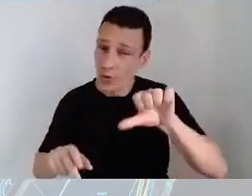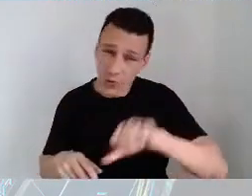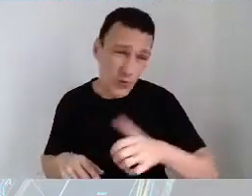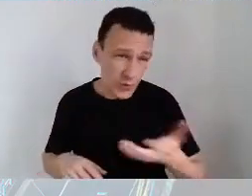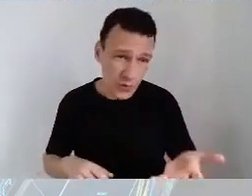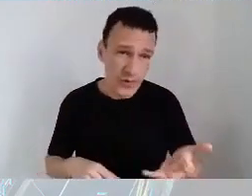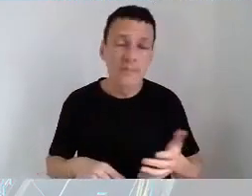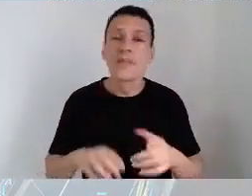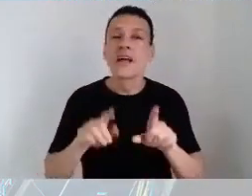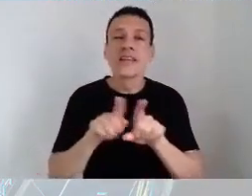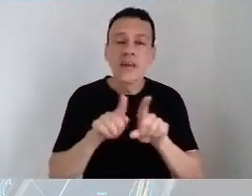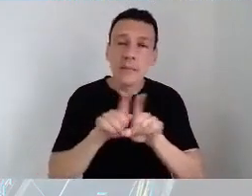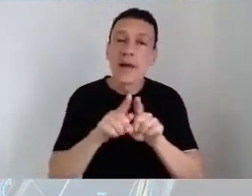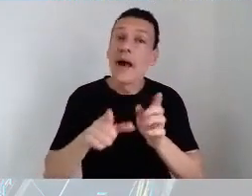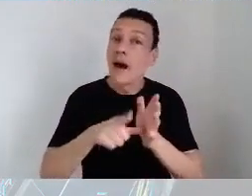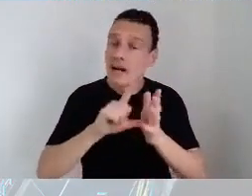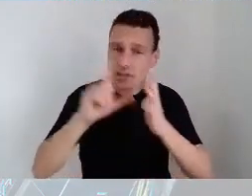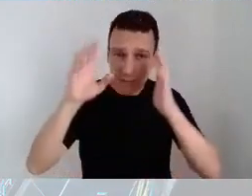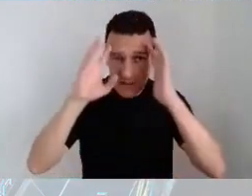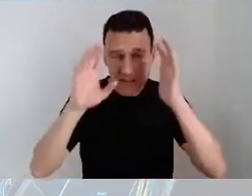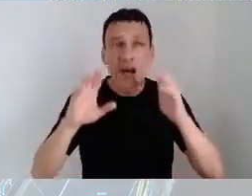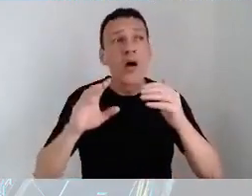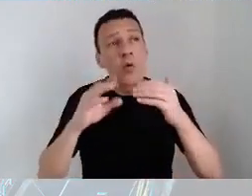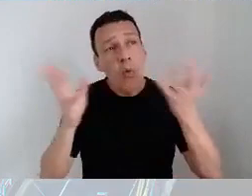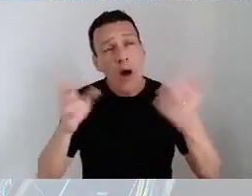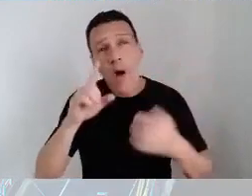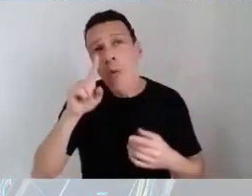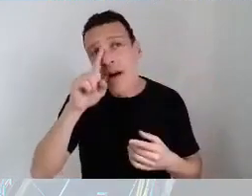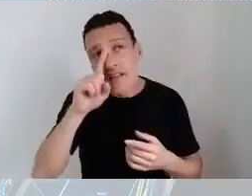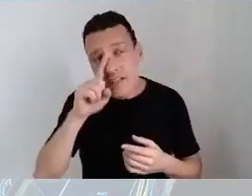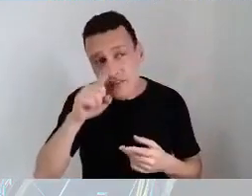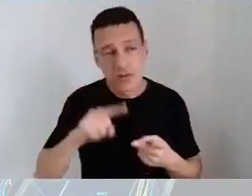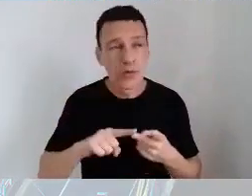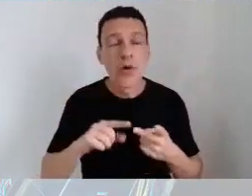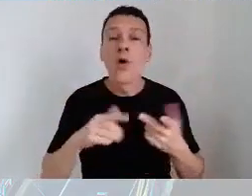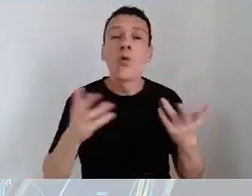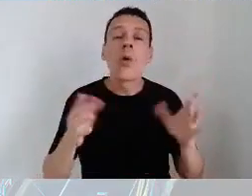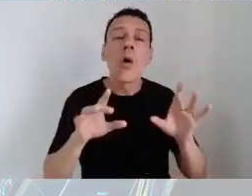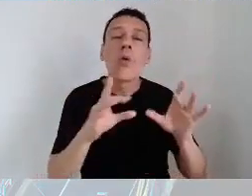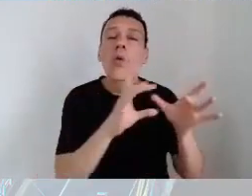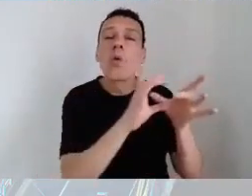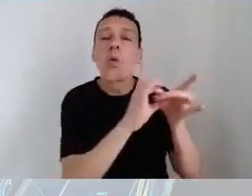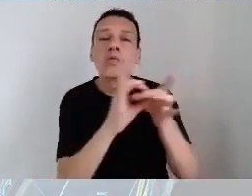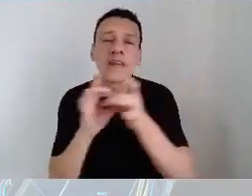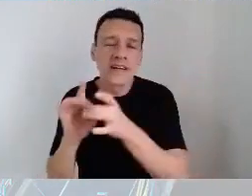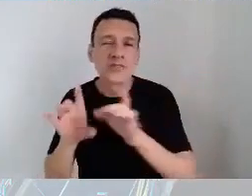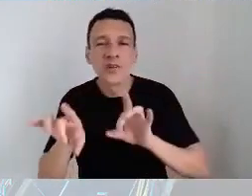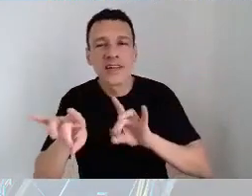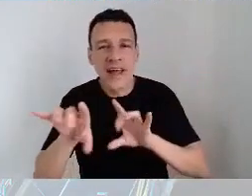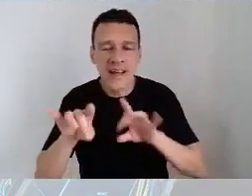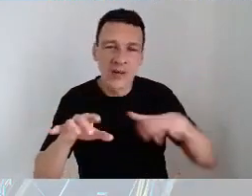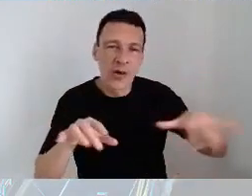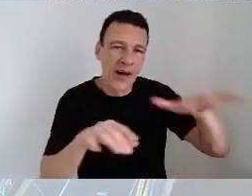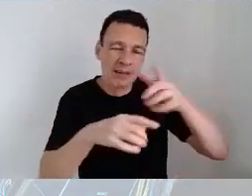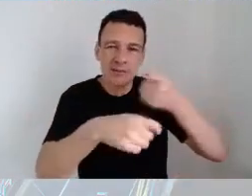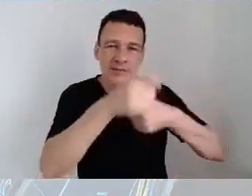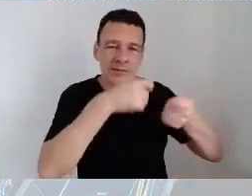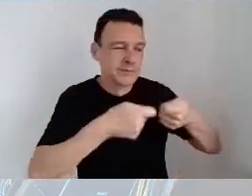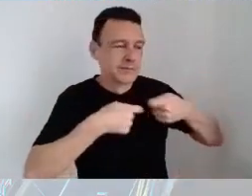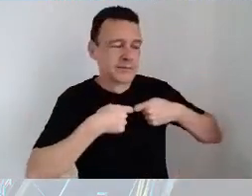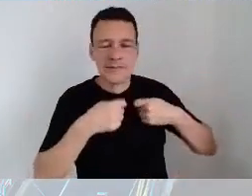que estão envolvidos, né, qual que é o contexto técnico de negócio. E, por fim, reforçar aí, considerem testes